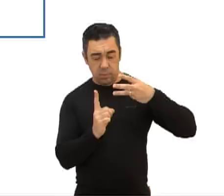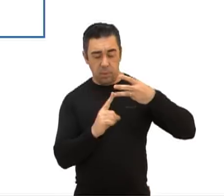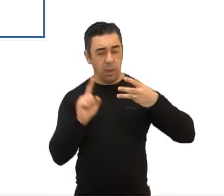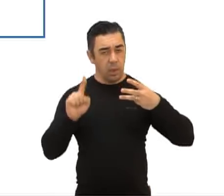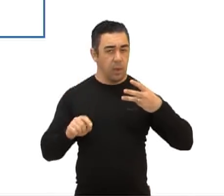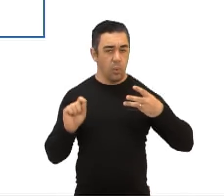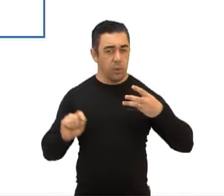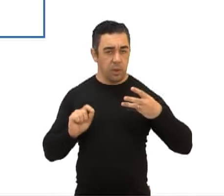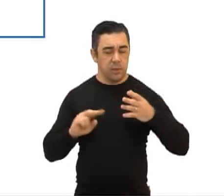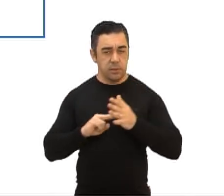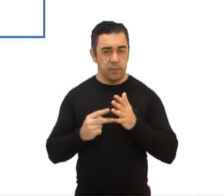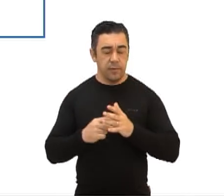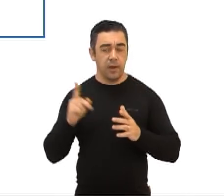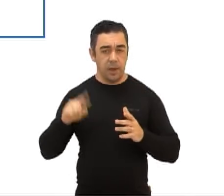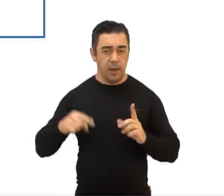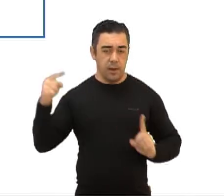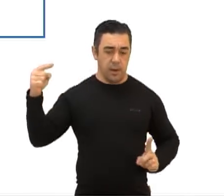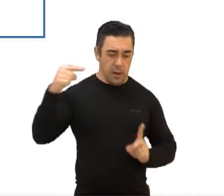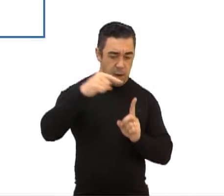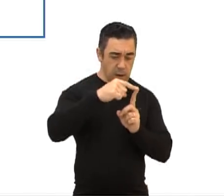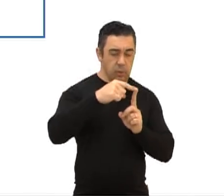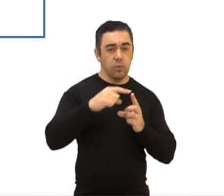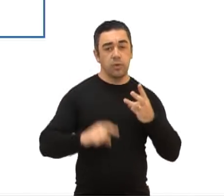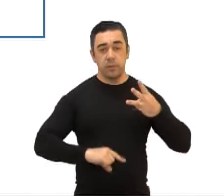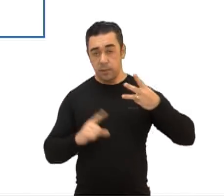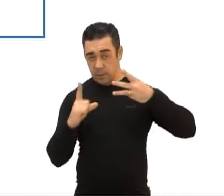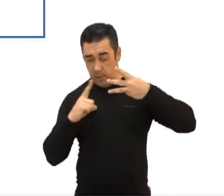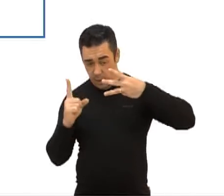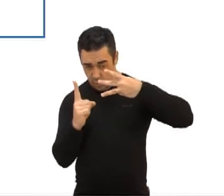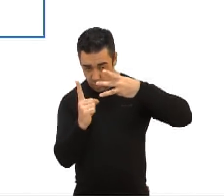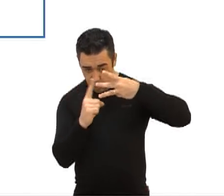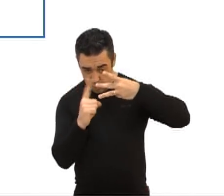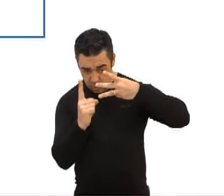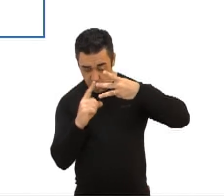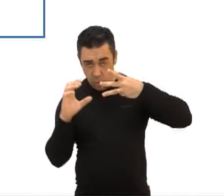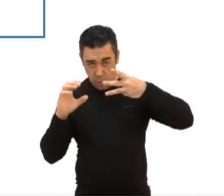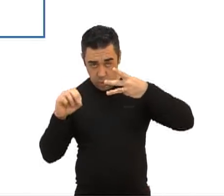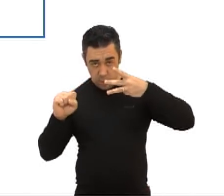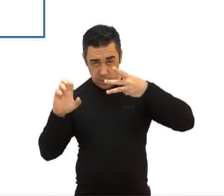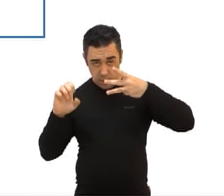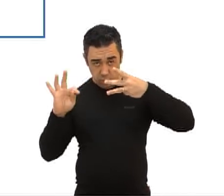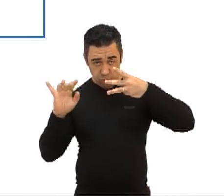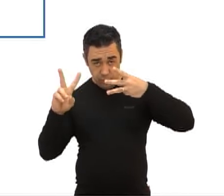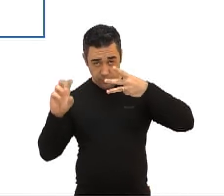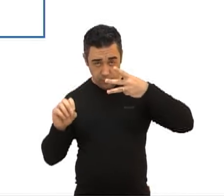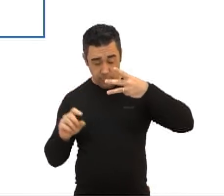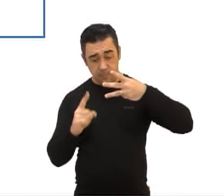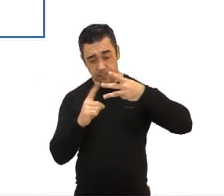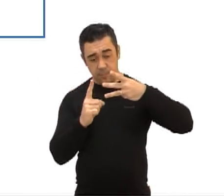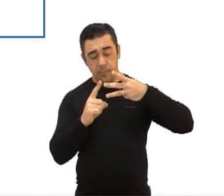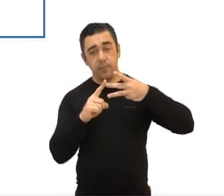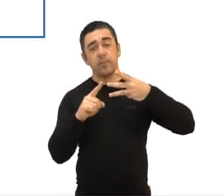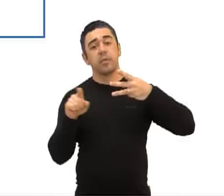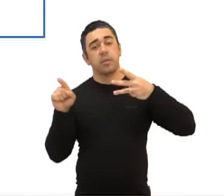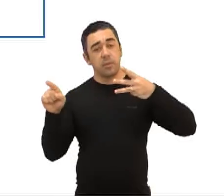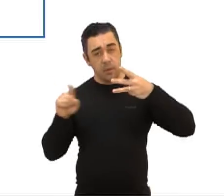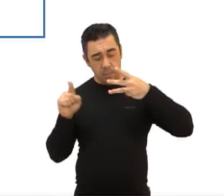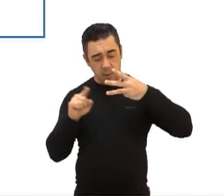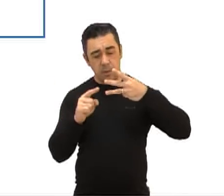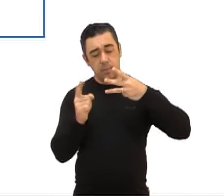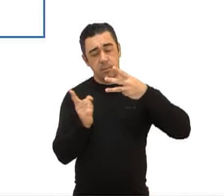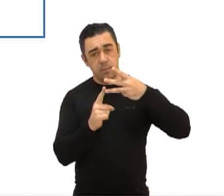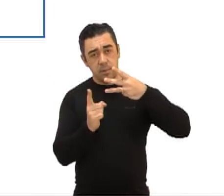têm que ser consecutivos, mas além deles serem consecutivos, eles têm que possuir